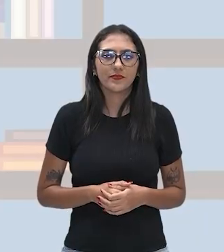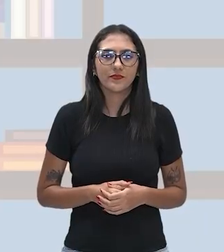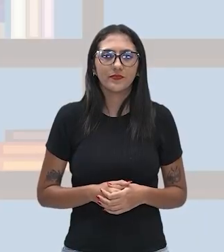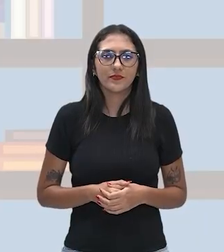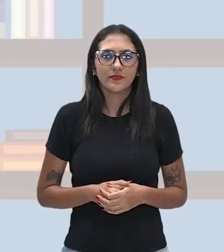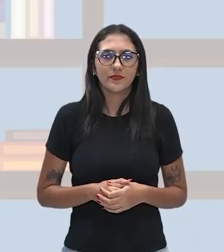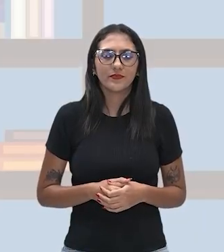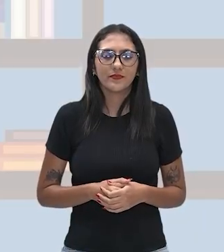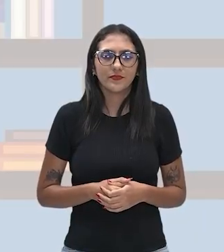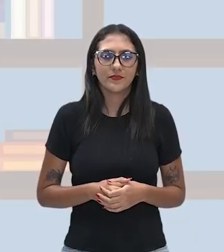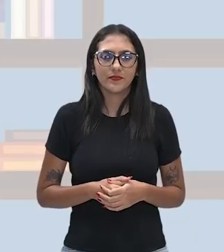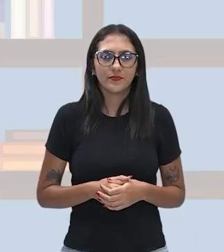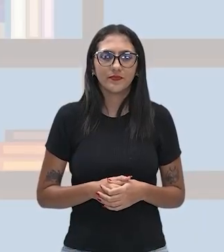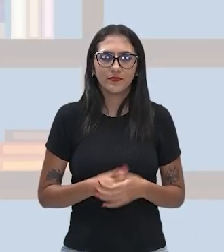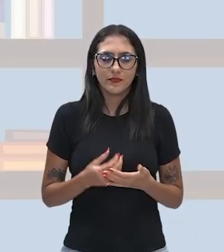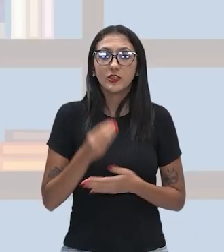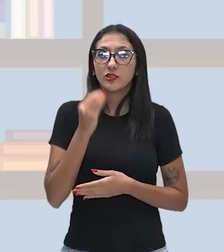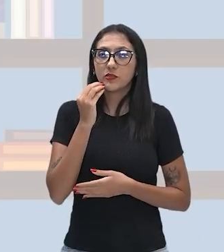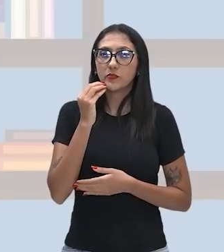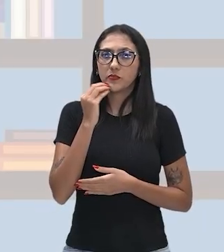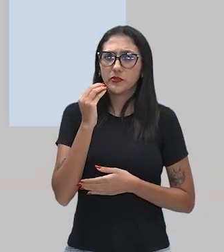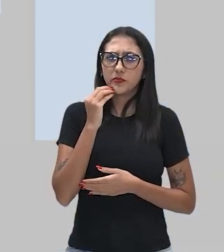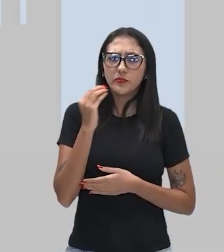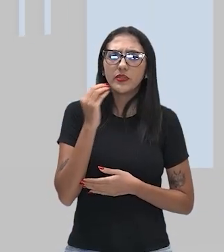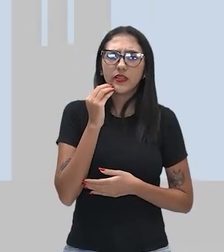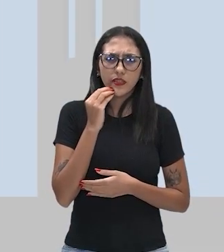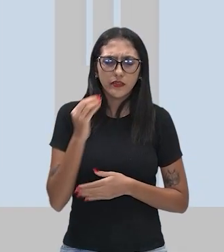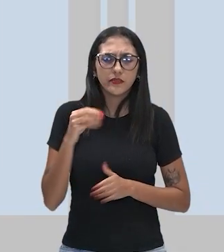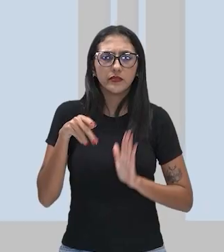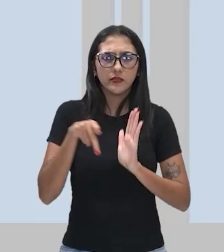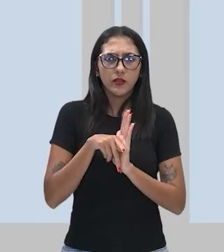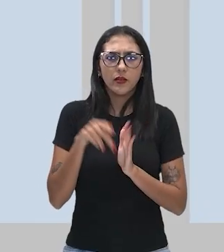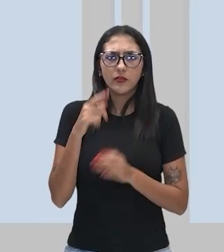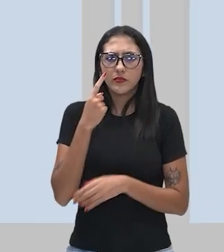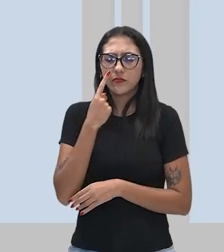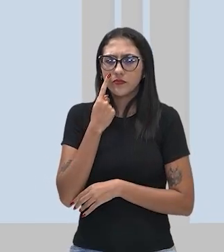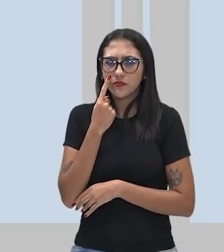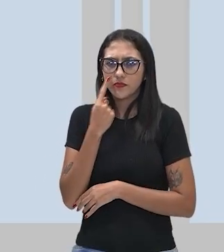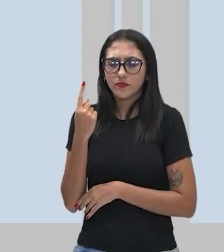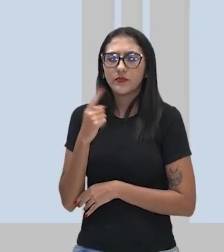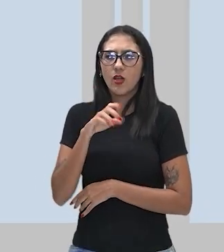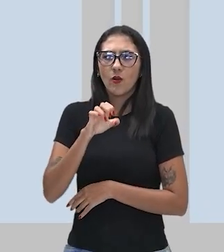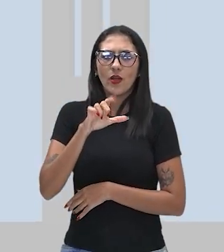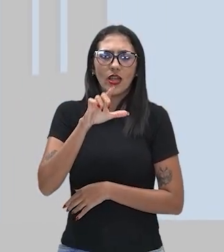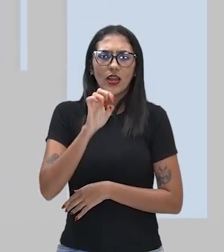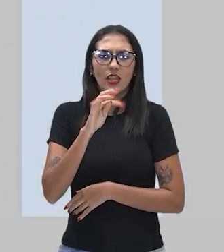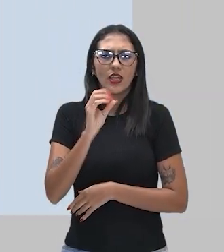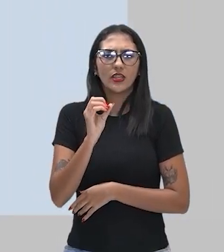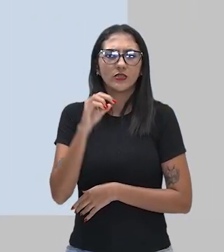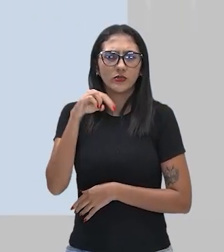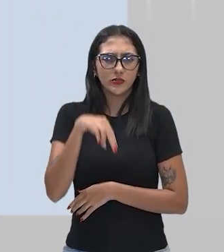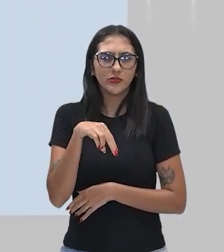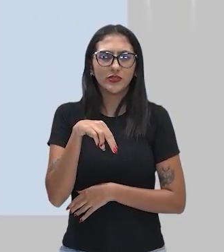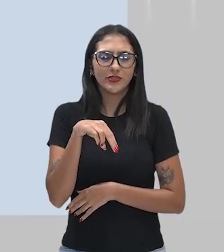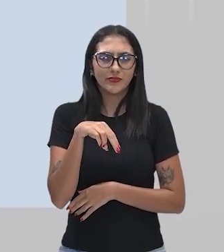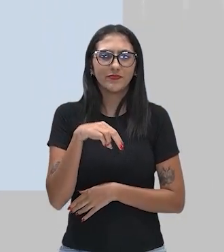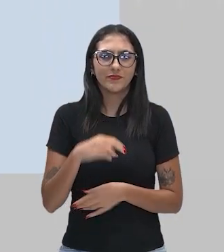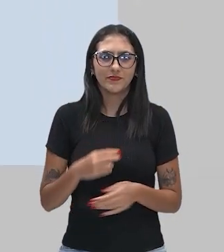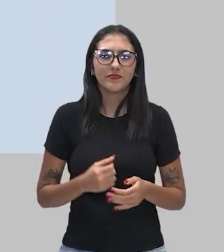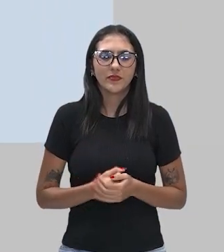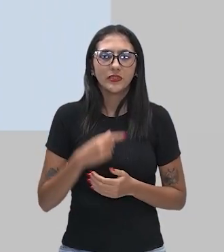No experimento da fenda dupla, os elétrons atravessavam ambas as